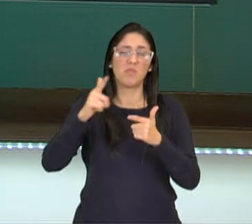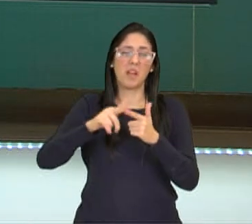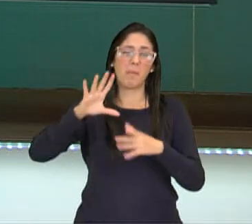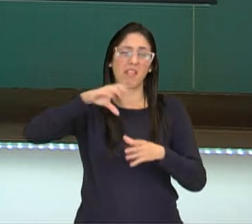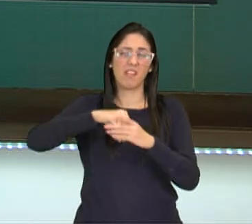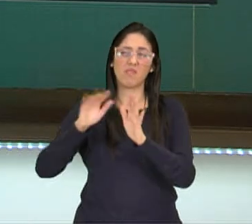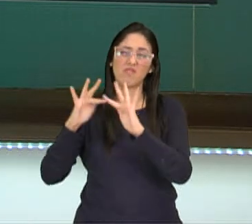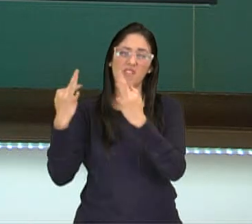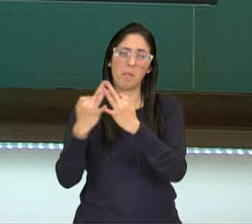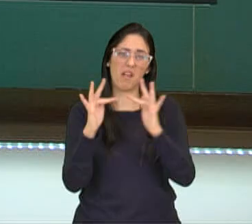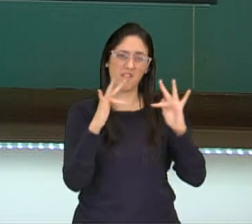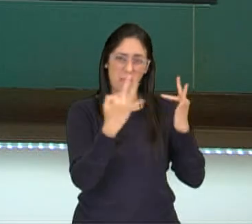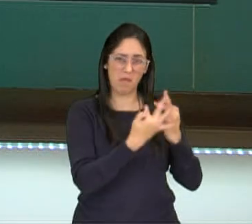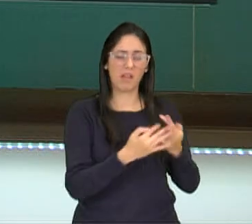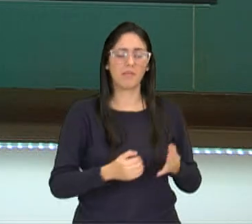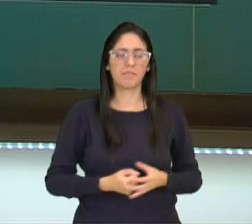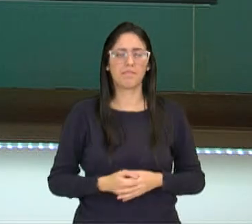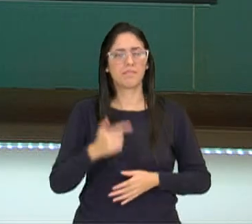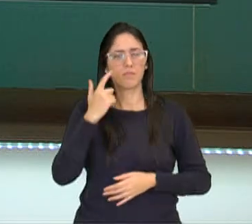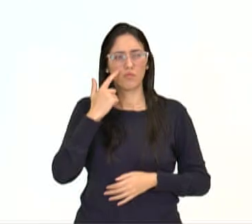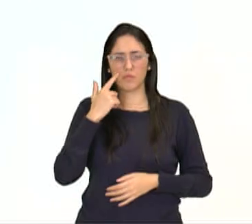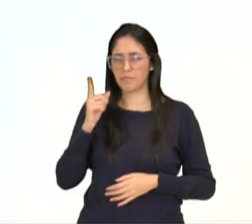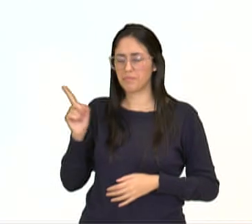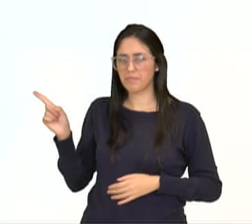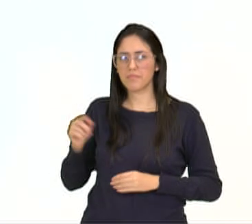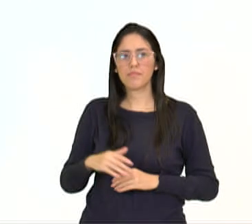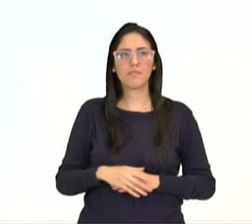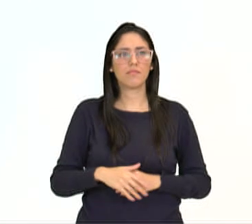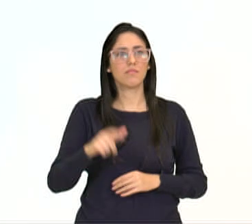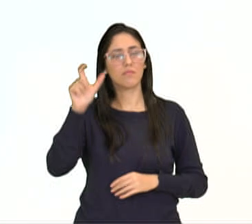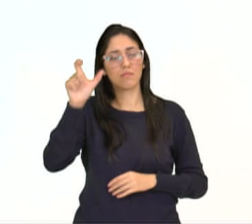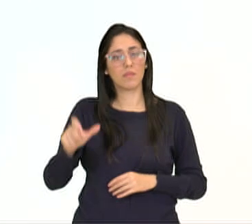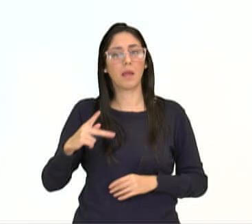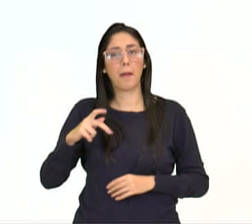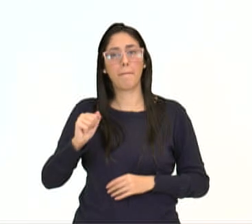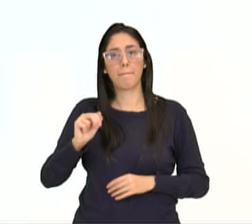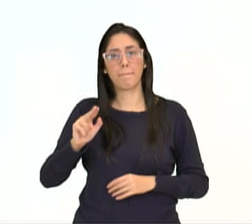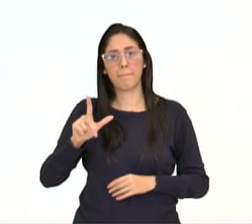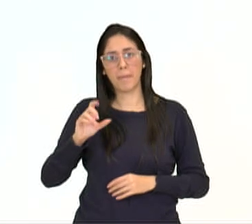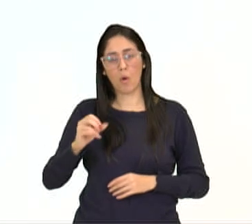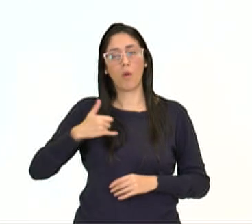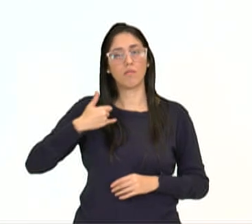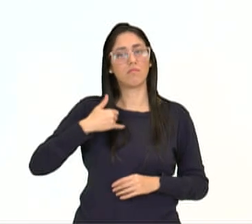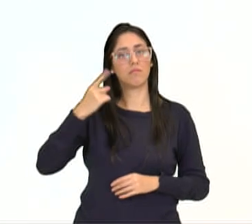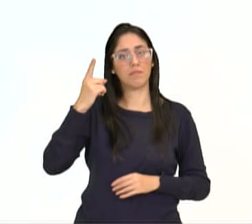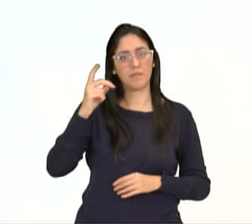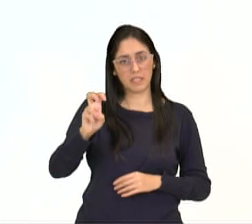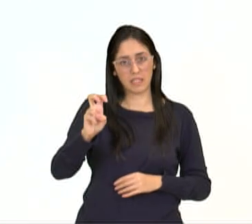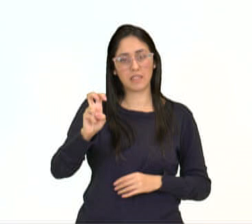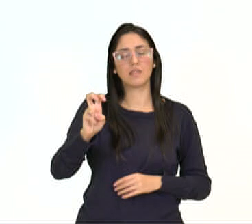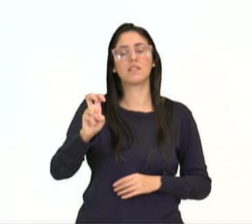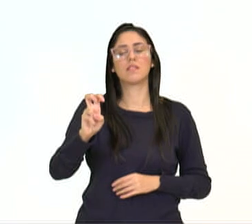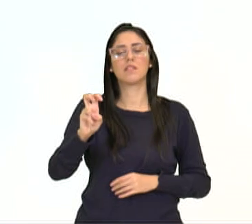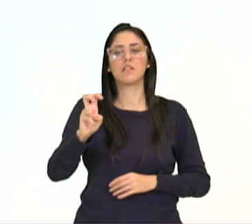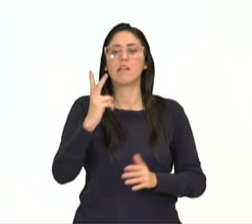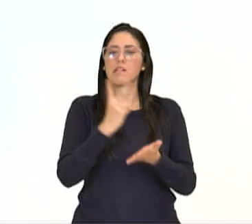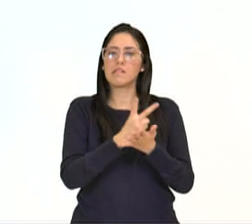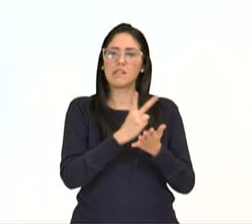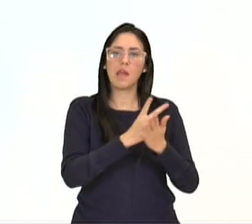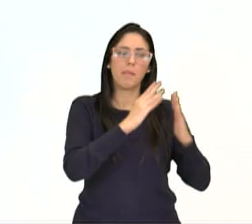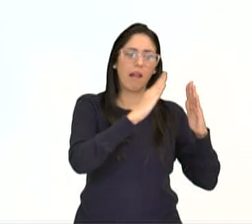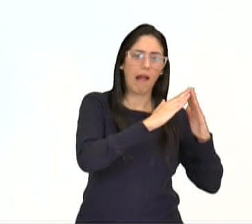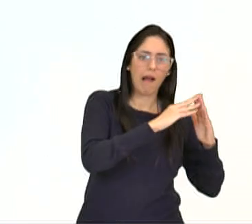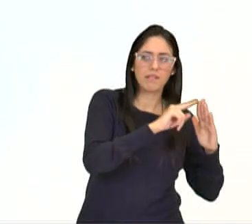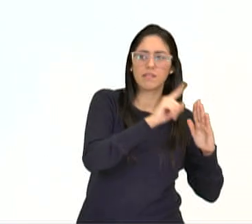né? Ó, vamos ver um exemplo aqui, ó. Paulo tem 15 anos e se desloca da casa até a sua escola